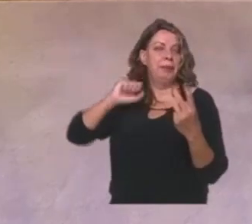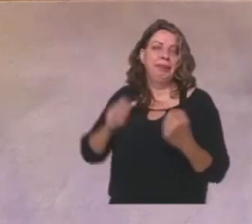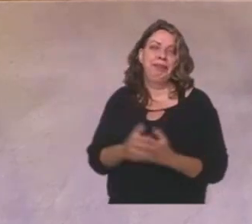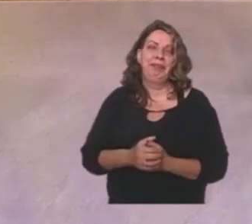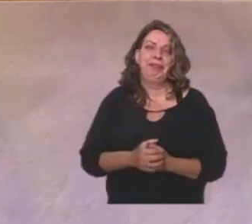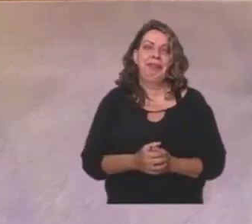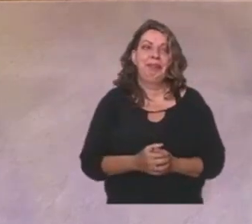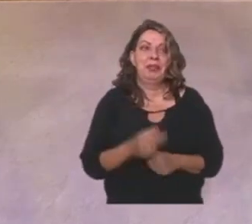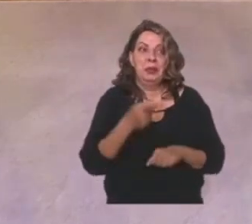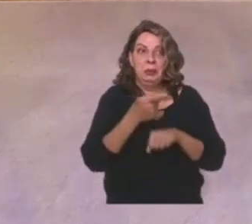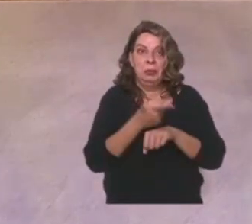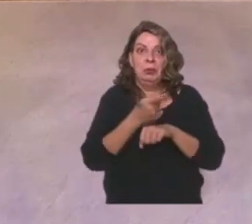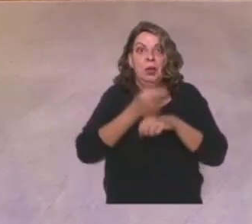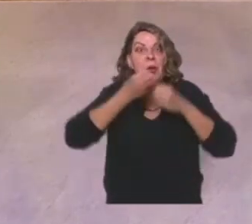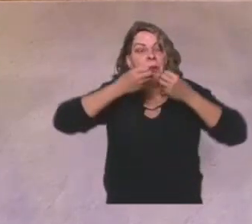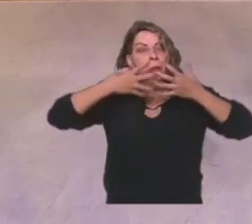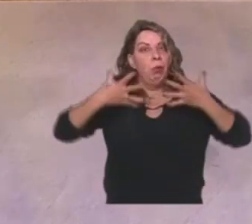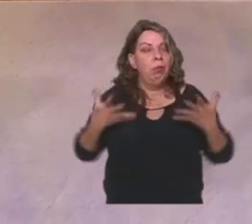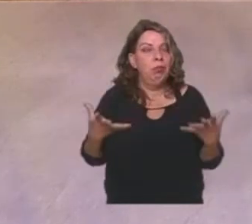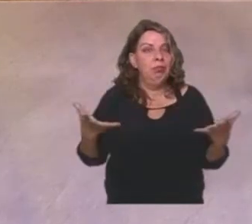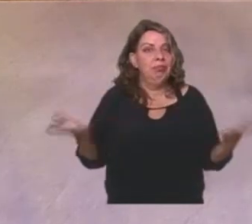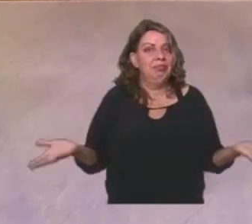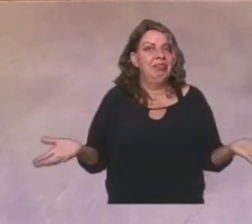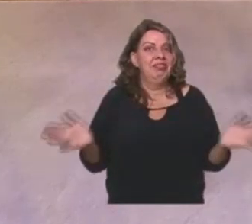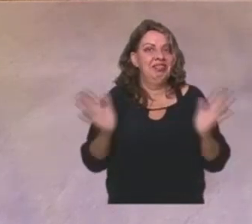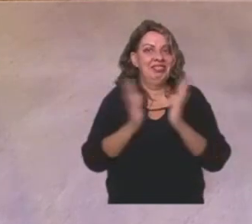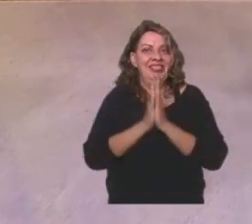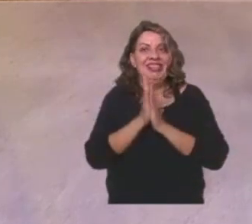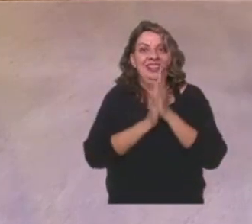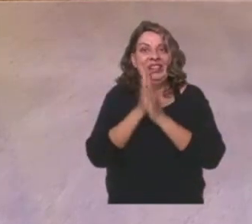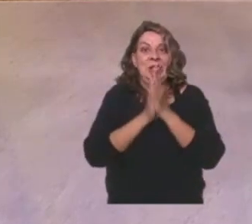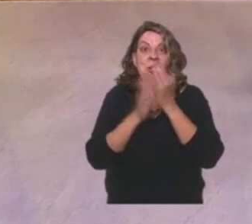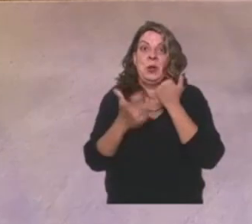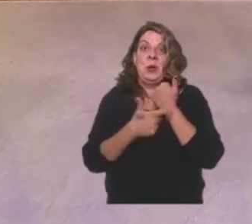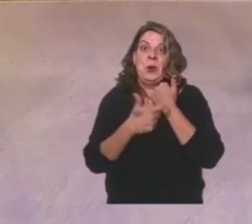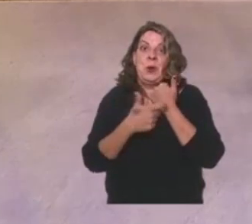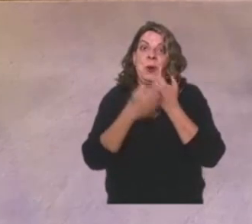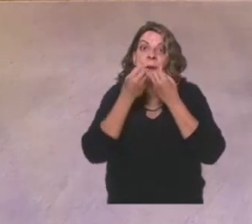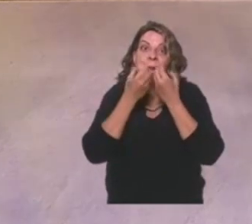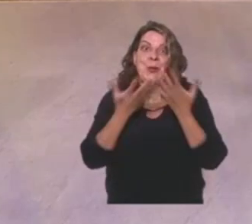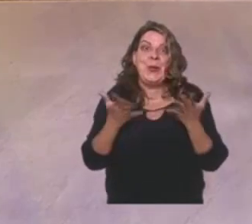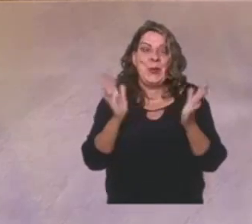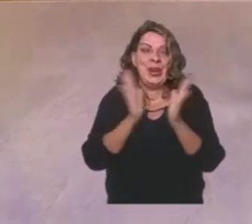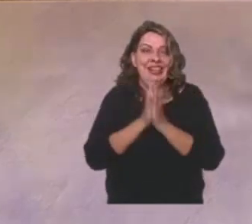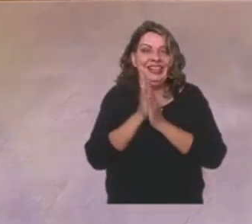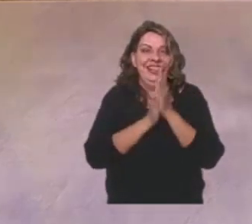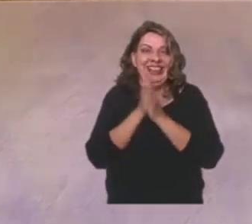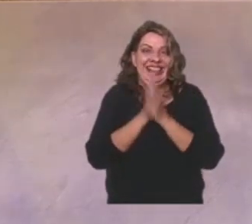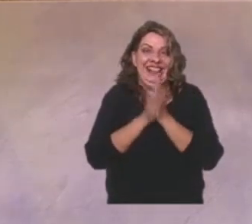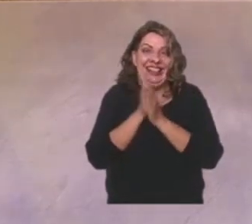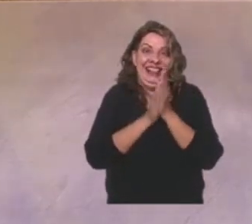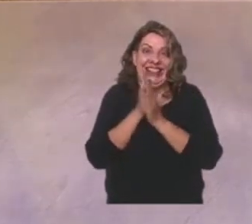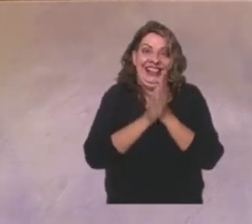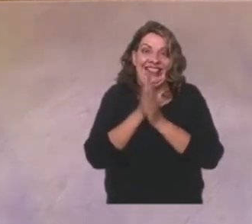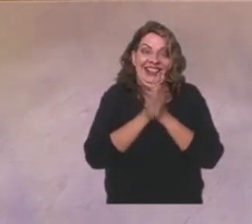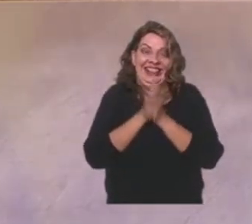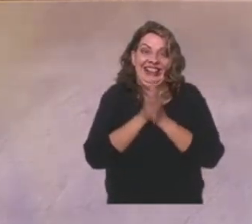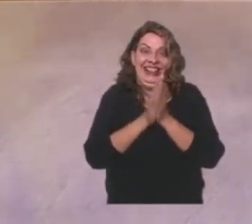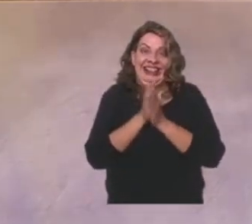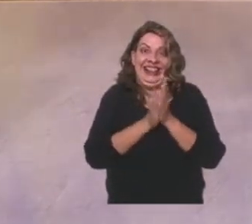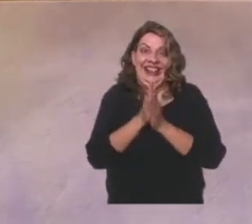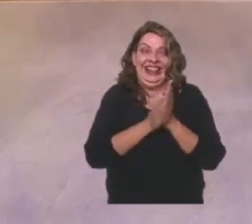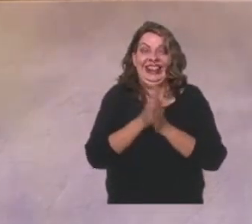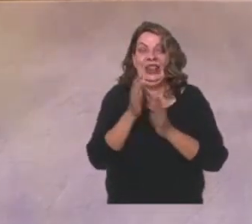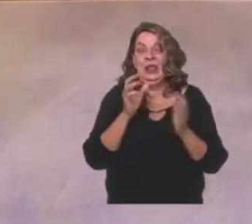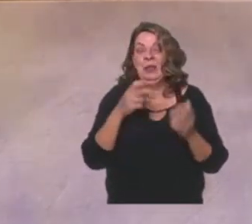um prêmio como esse, ô, gente, vai chegar numa boa hora pra qualquer um, né? É independência, como a gente vem falando.